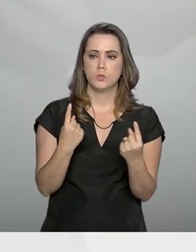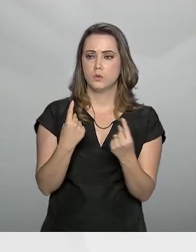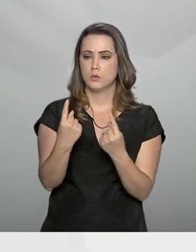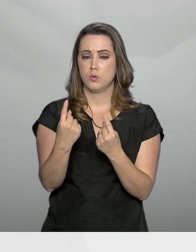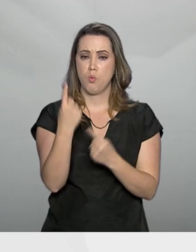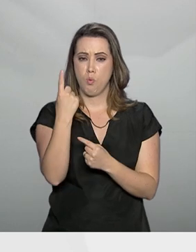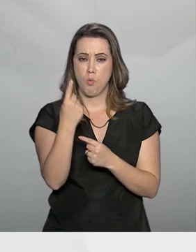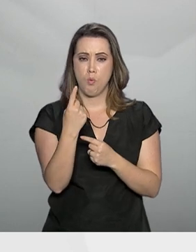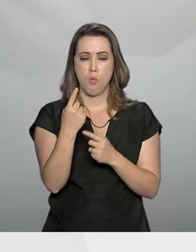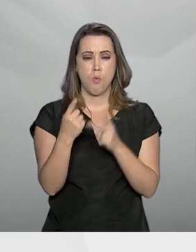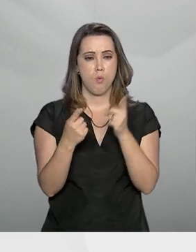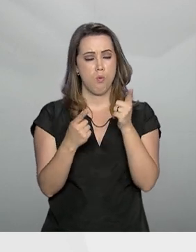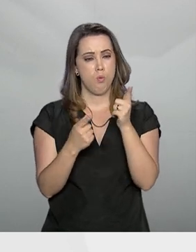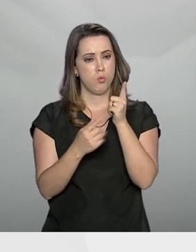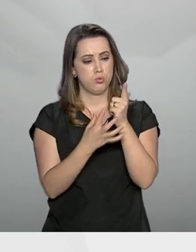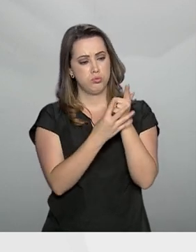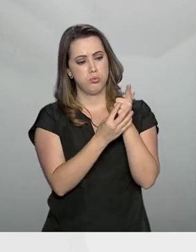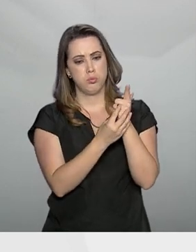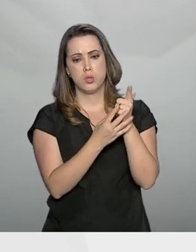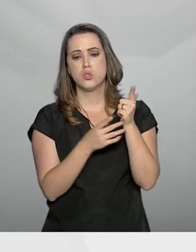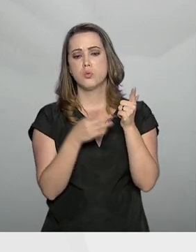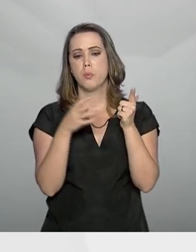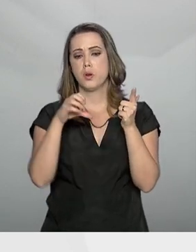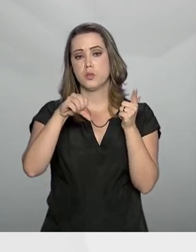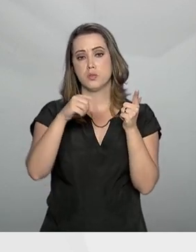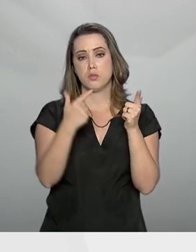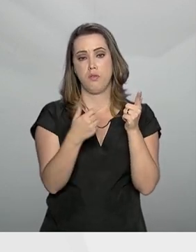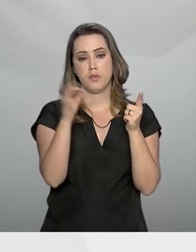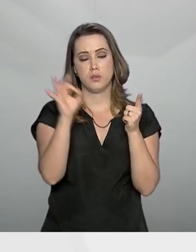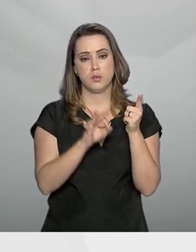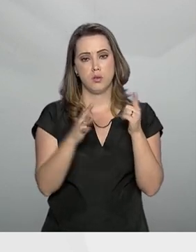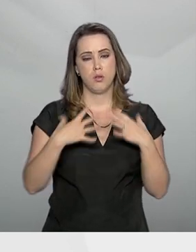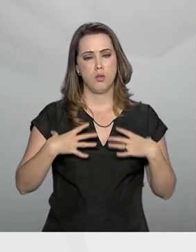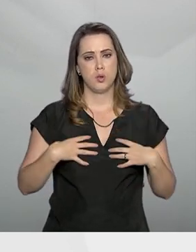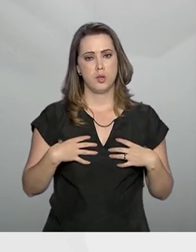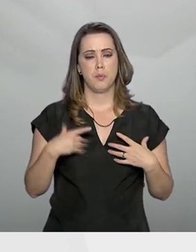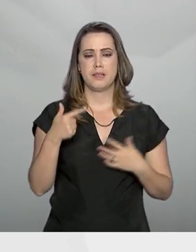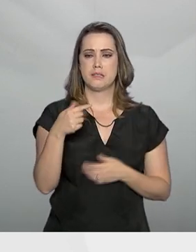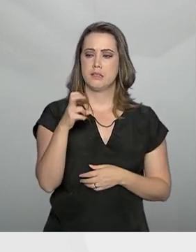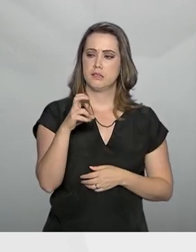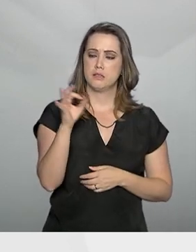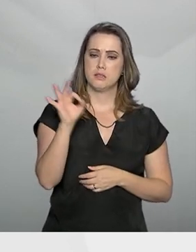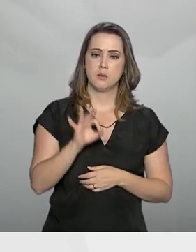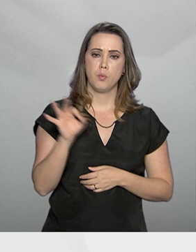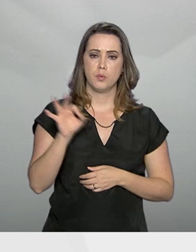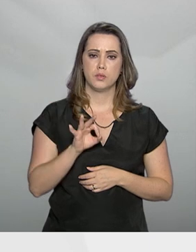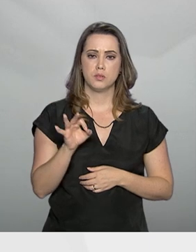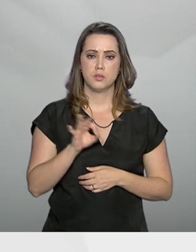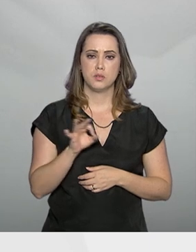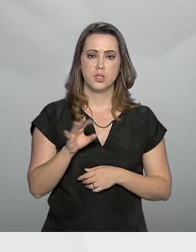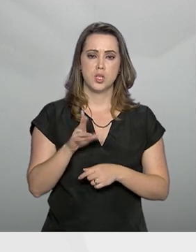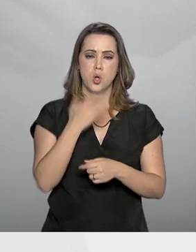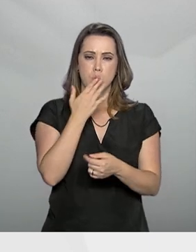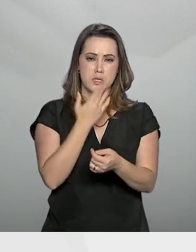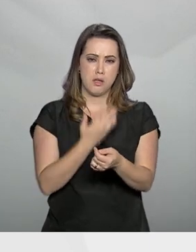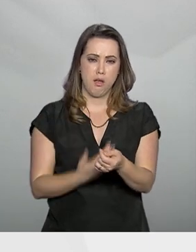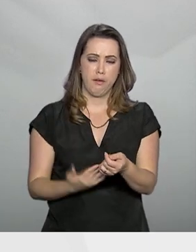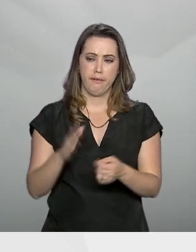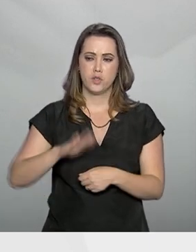de próstata, chega a 92%. No de mama, 75%. Na leucemia